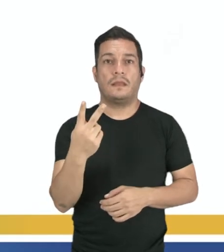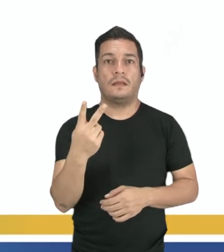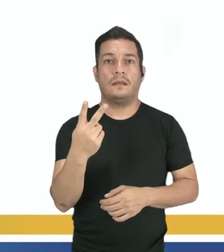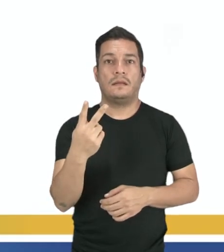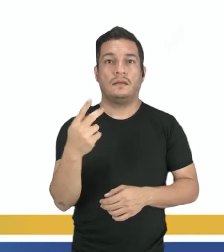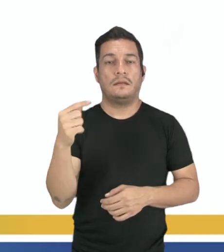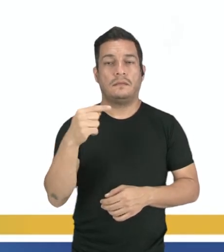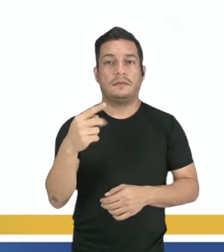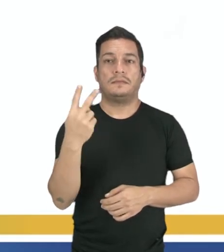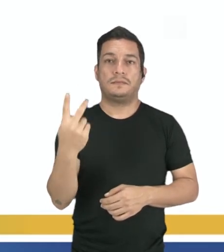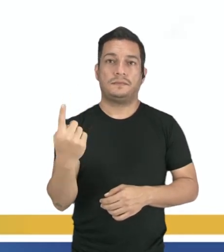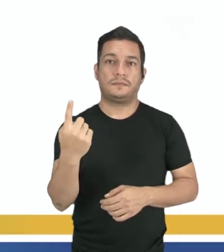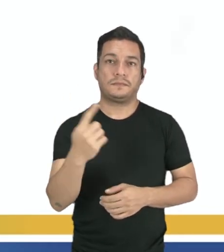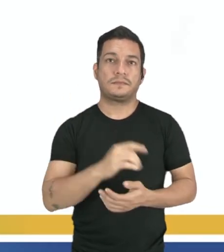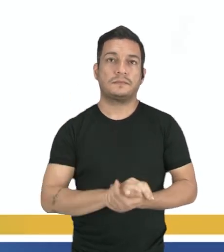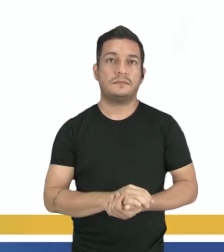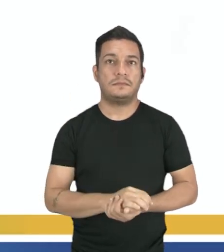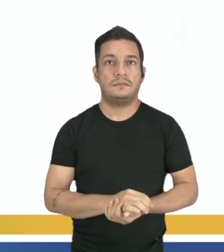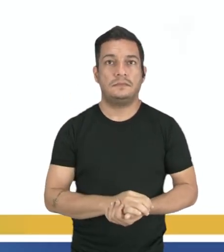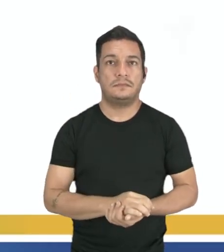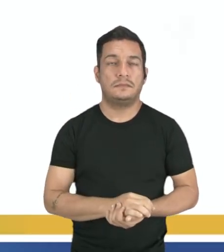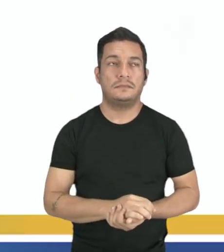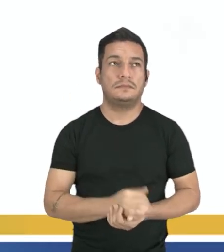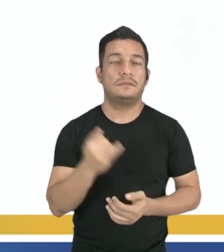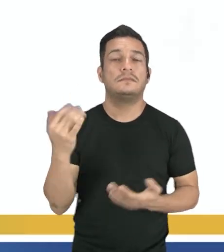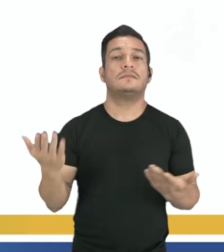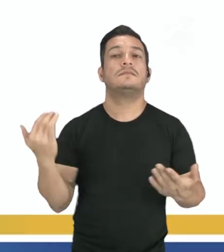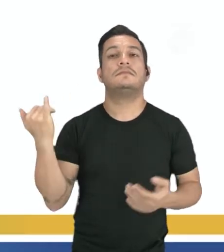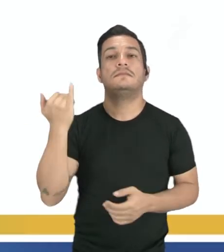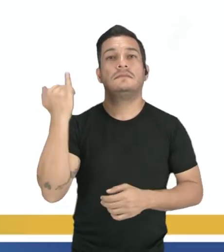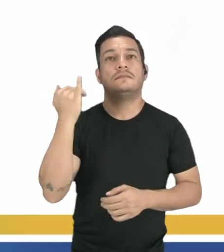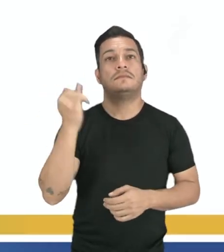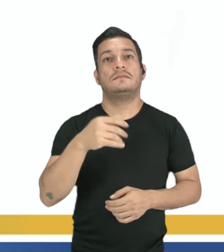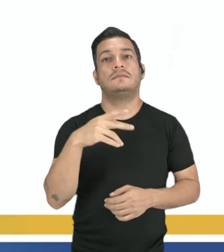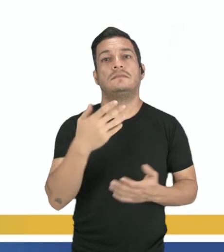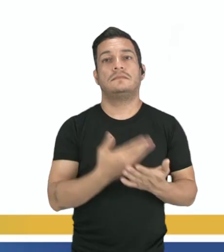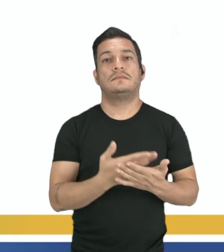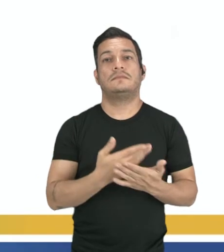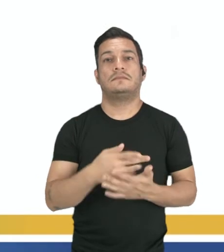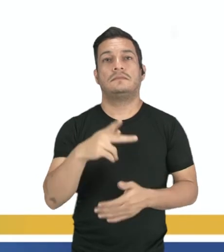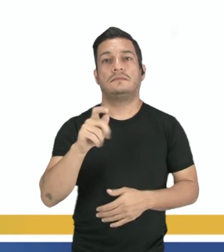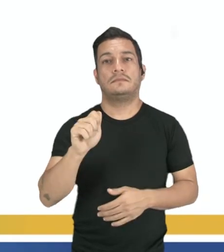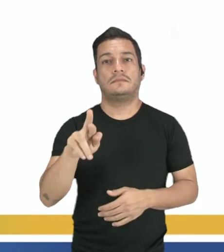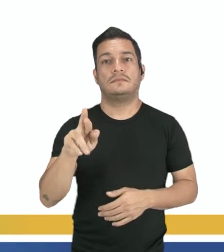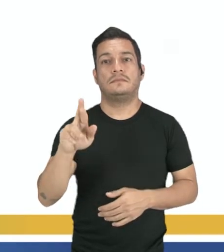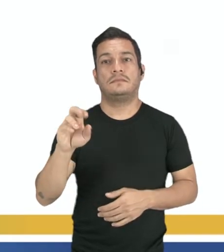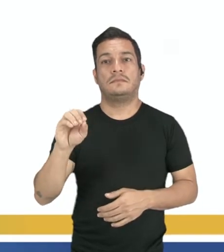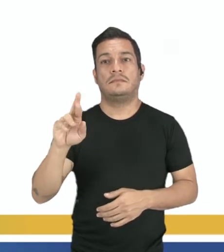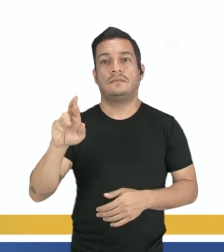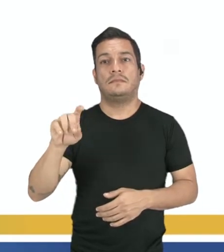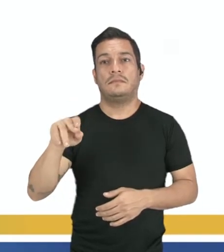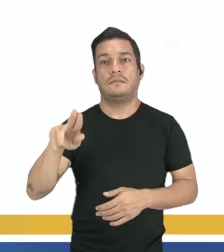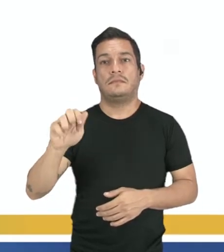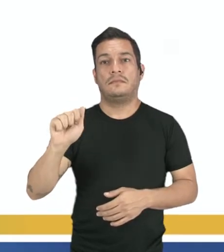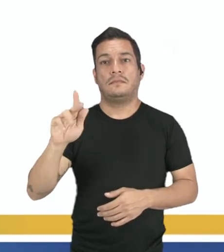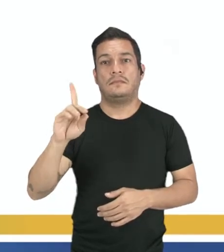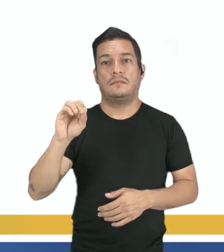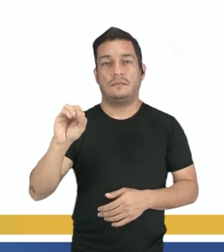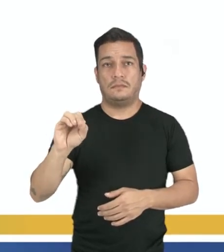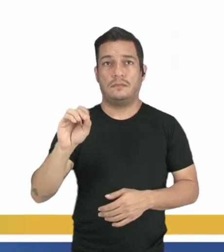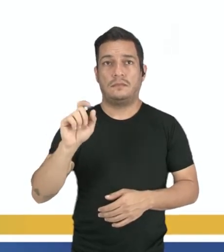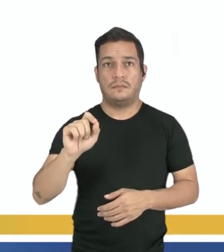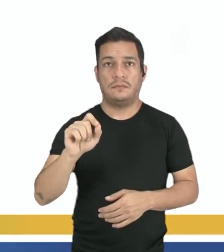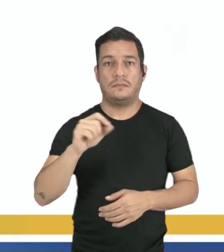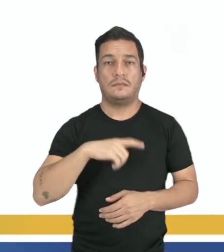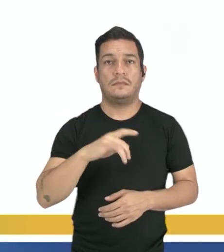e menos 1. Então, qual a importância de estudarmos o par ordenado? Então, a determinação do par ordenado